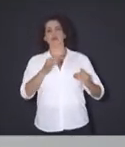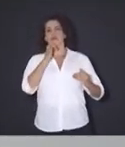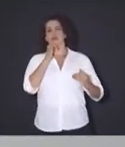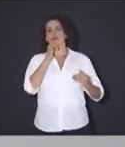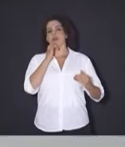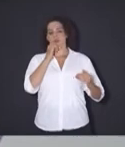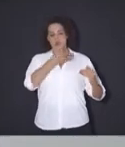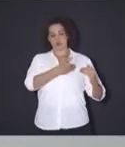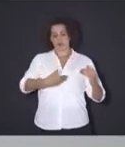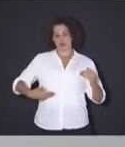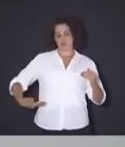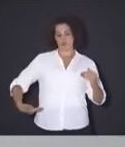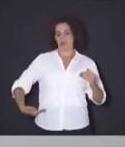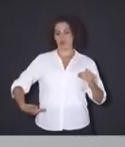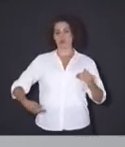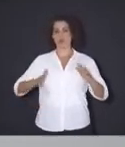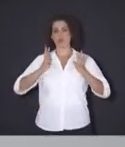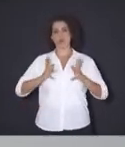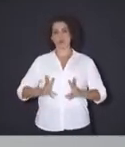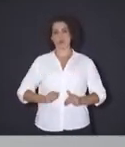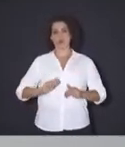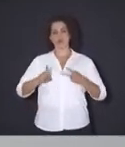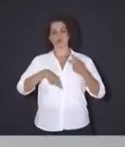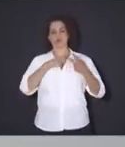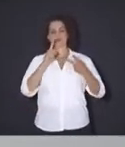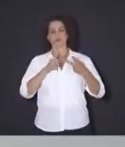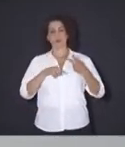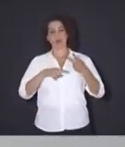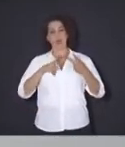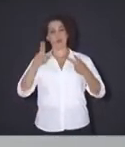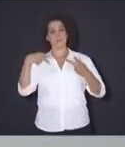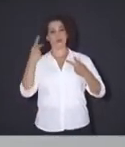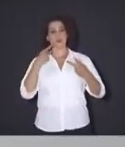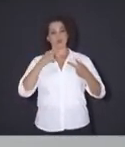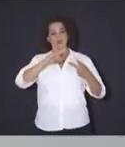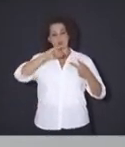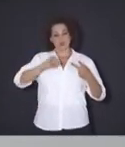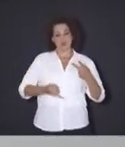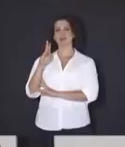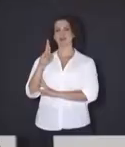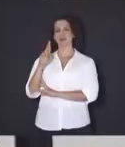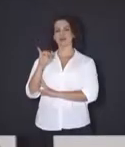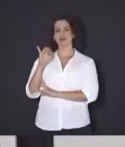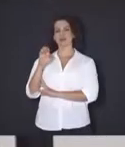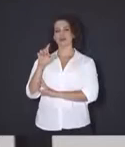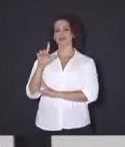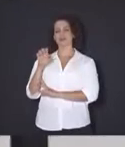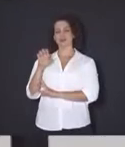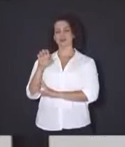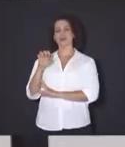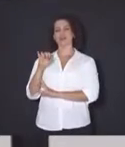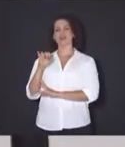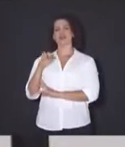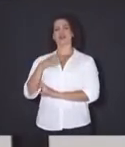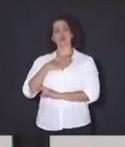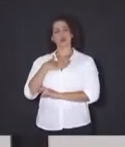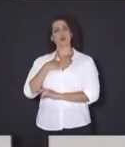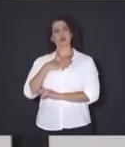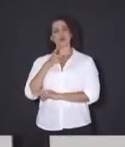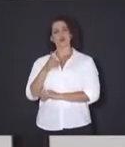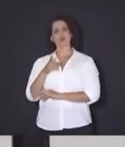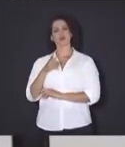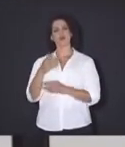governo um outro é a política de juros um terceiro é a política de câmbio queria saber pessoa que você desconhece